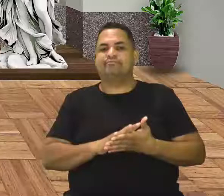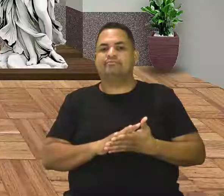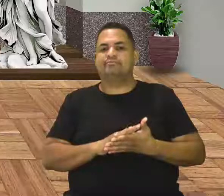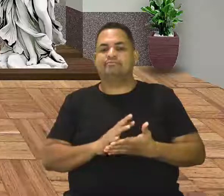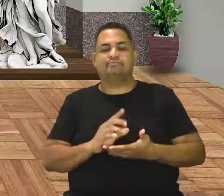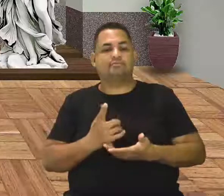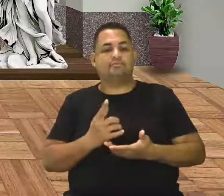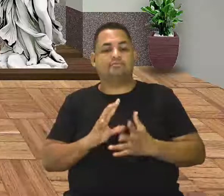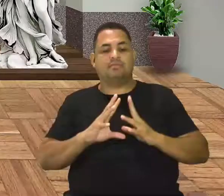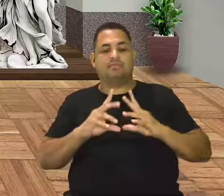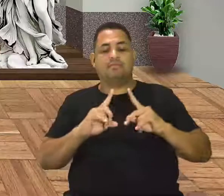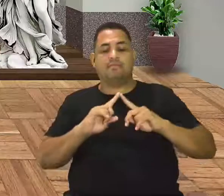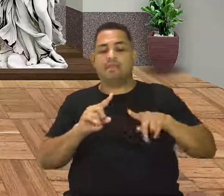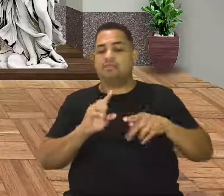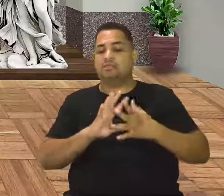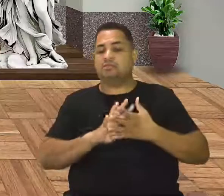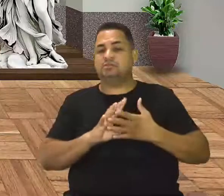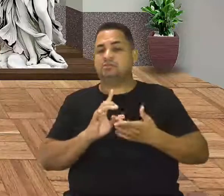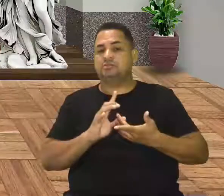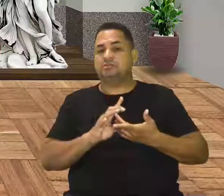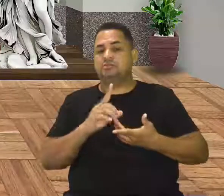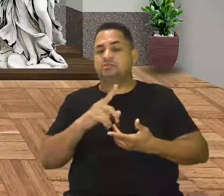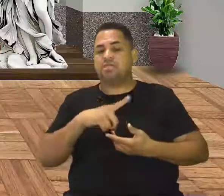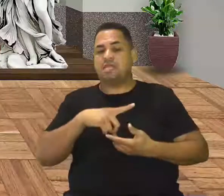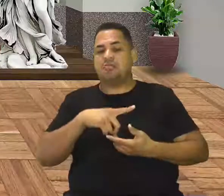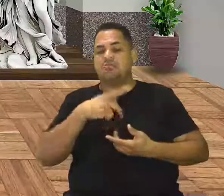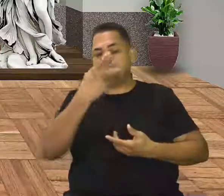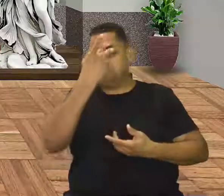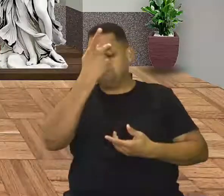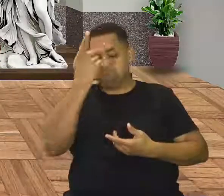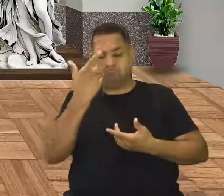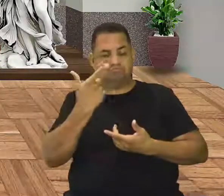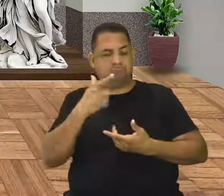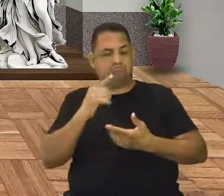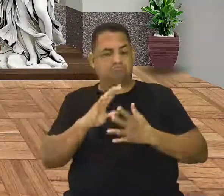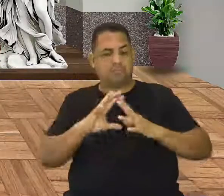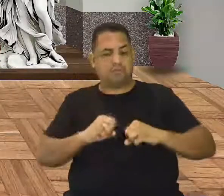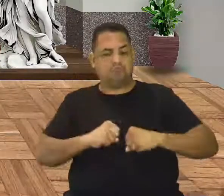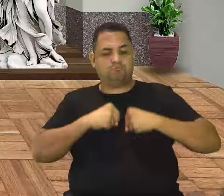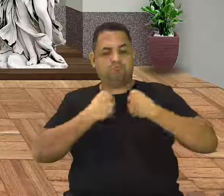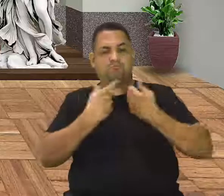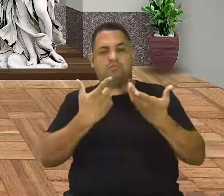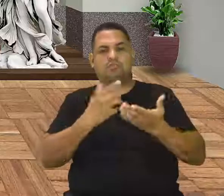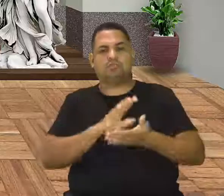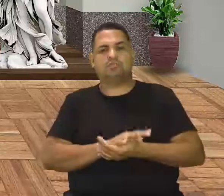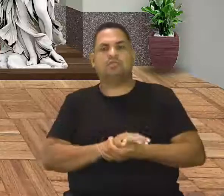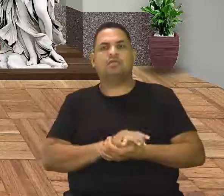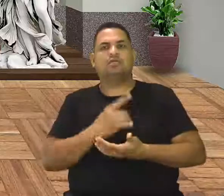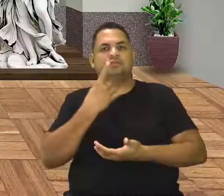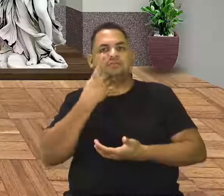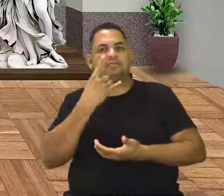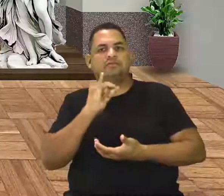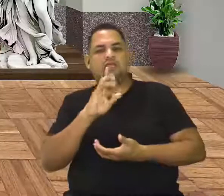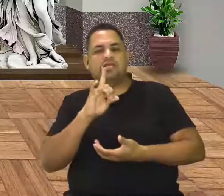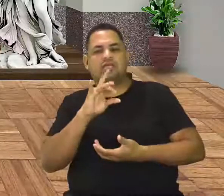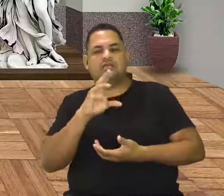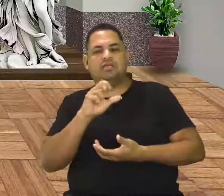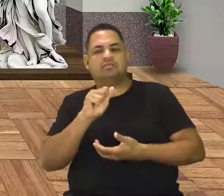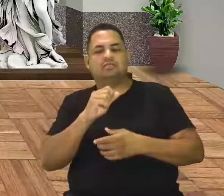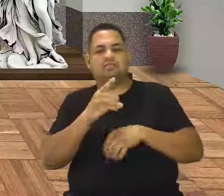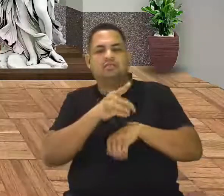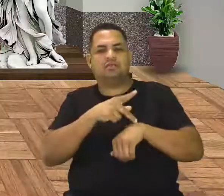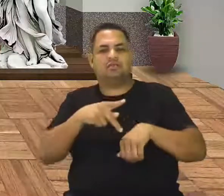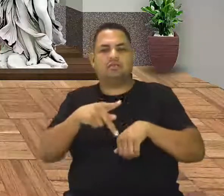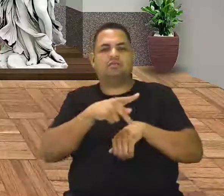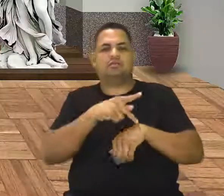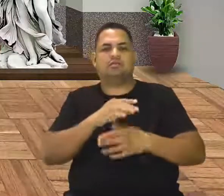vida. Nem todo mundo. Aí você vê uma Irlanda, por exemplo, primeiro mundo em educação. Aí você vê um